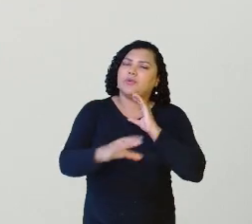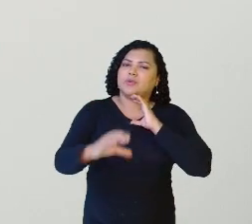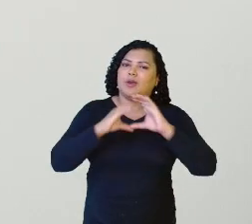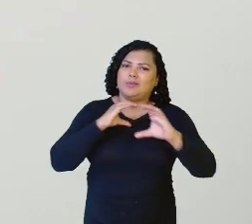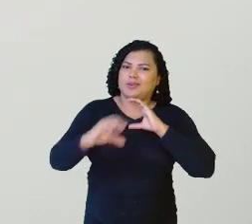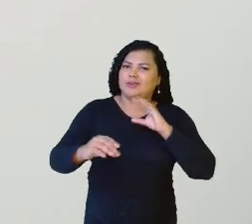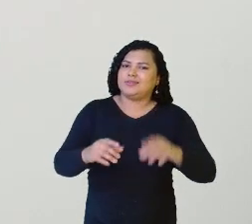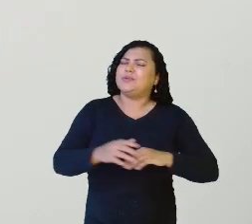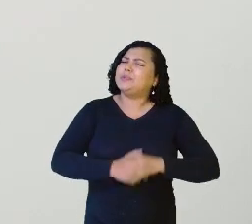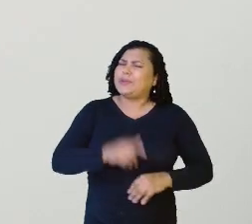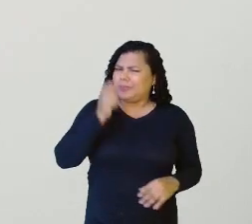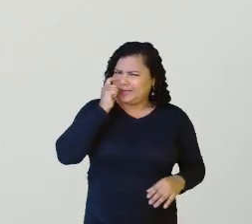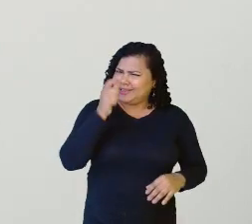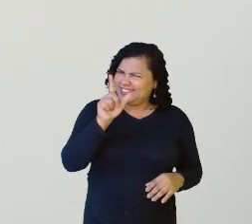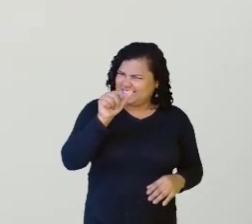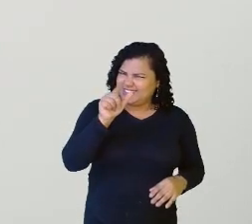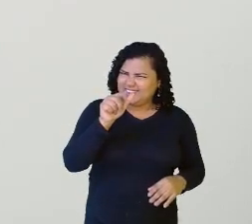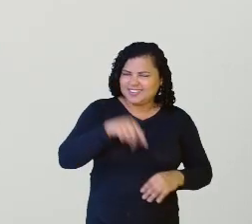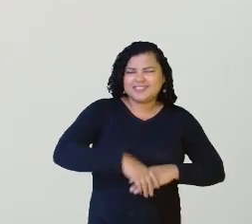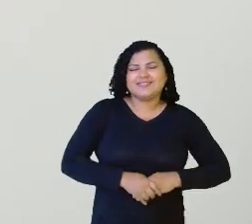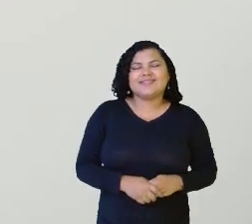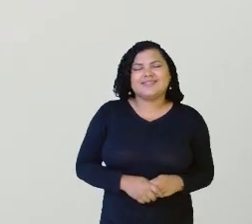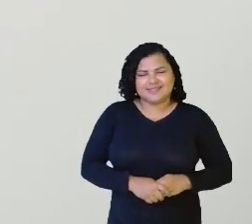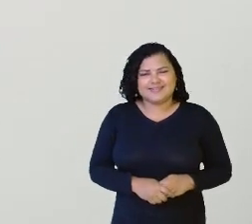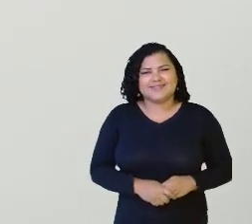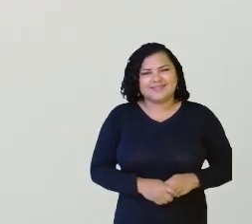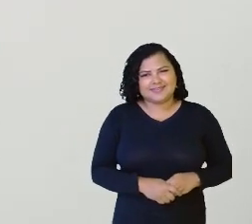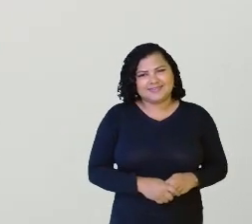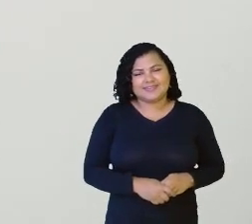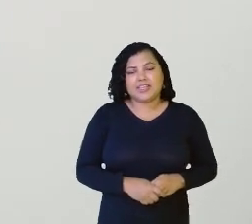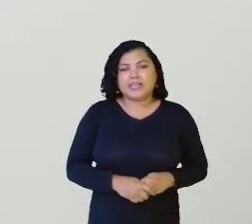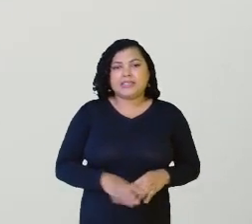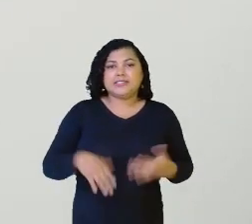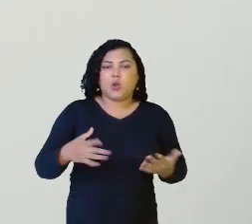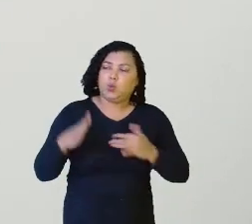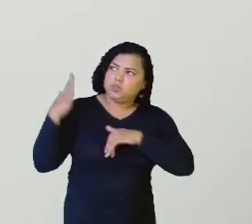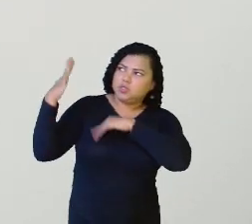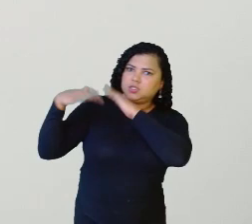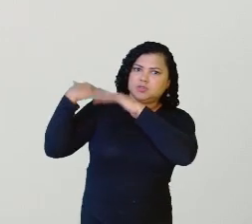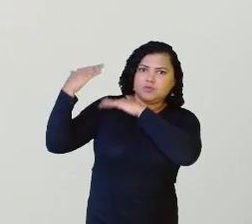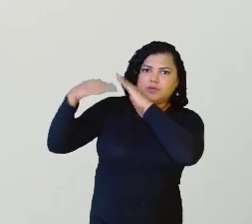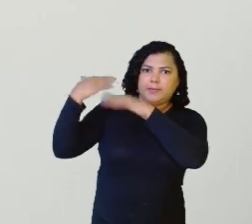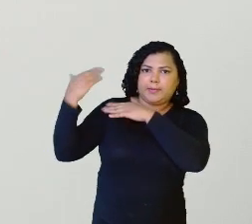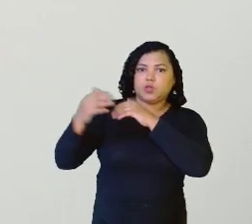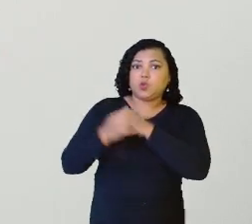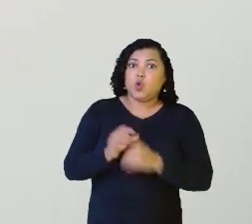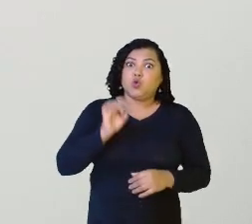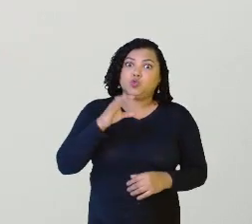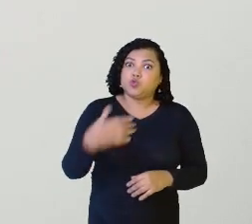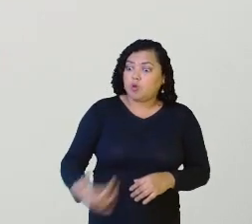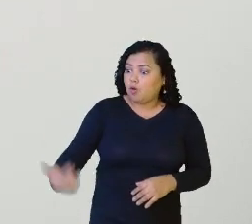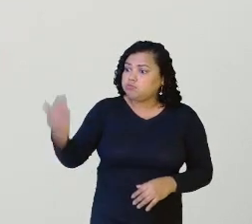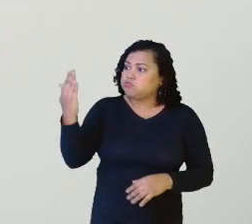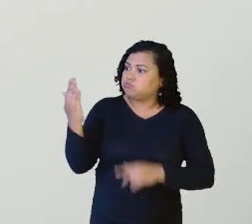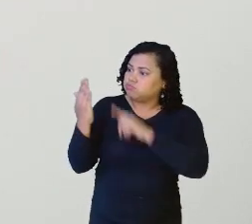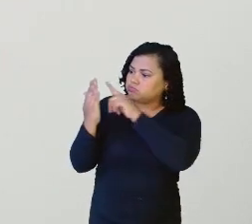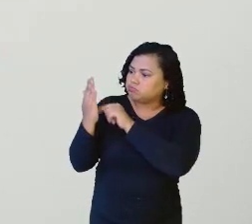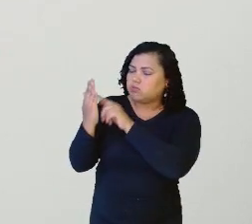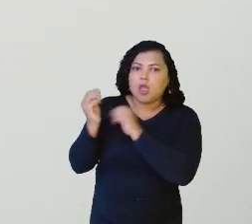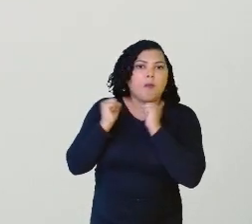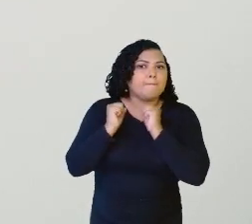E isso é bem interessante, vocês não acham? É uma coisa assim que, com a evolução, apenas um aparelho me dá todas